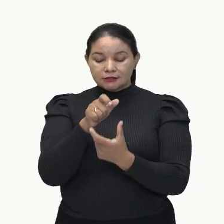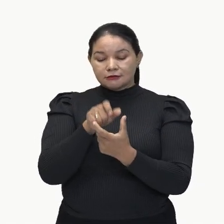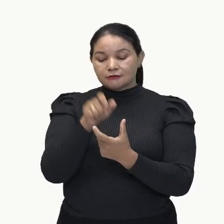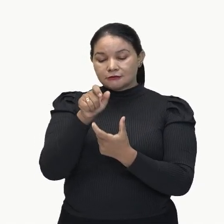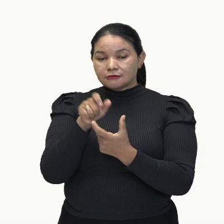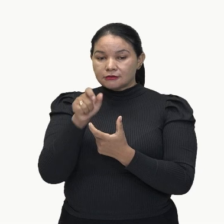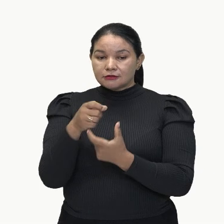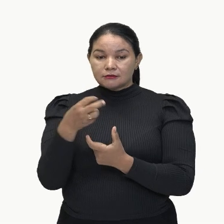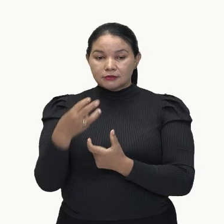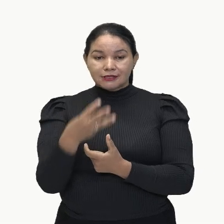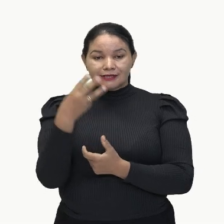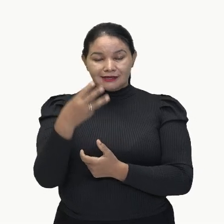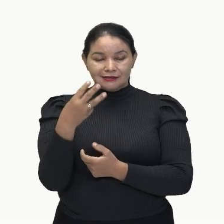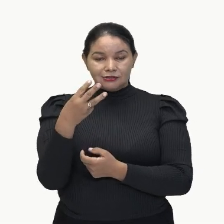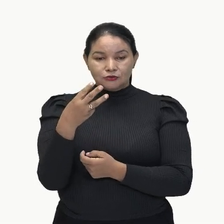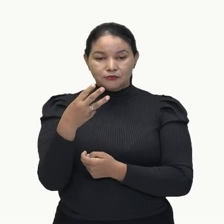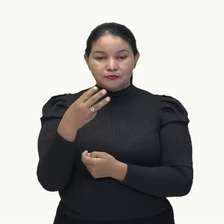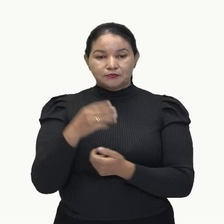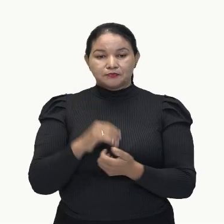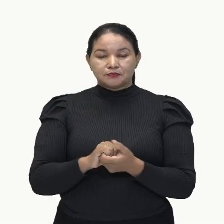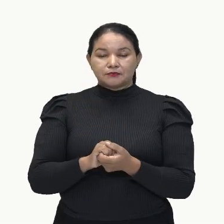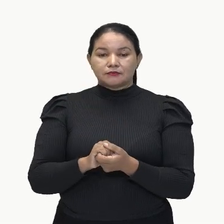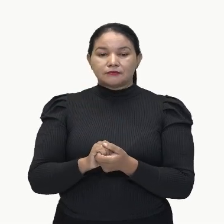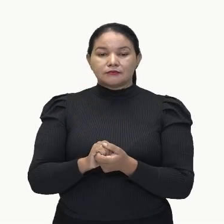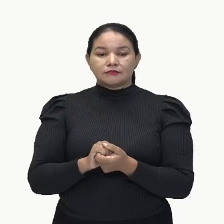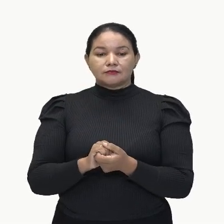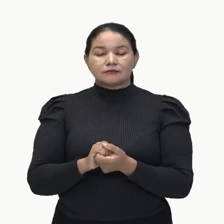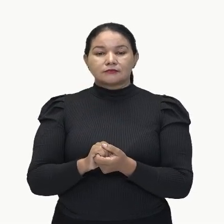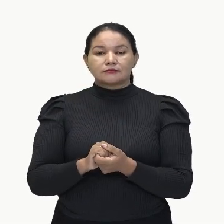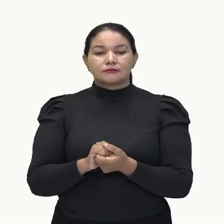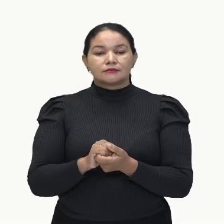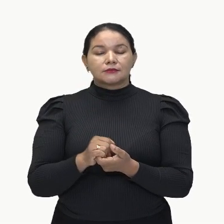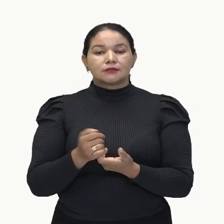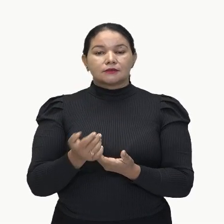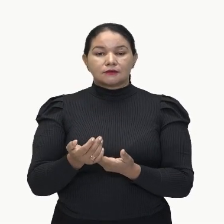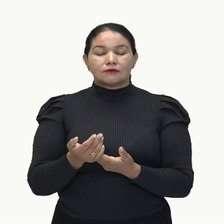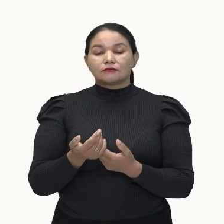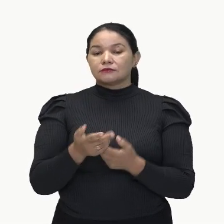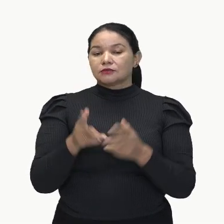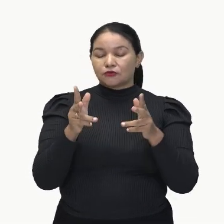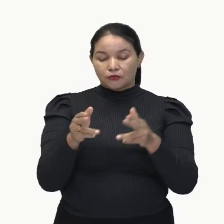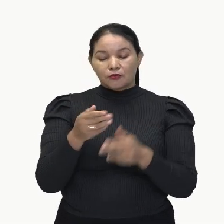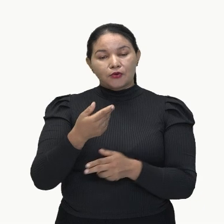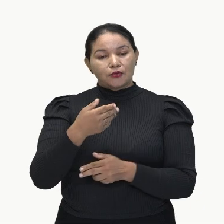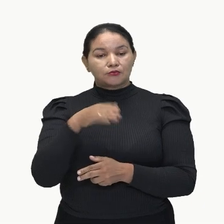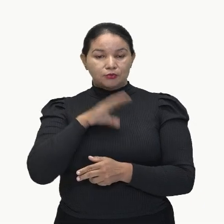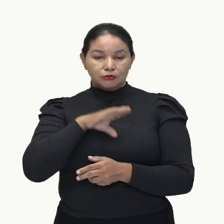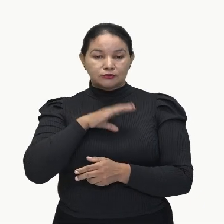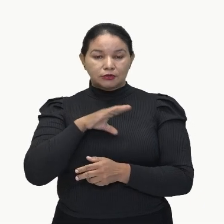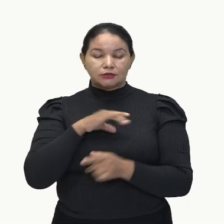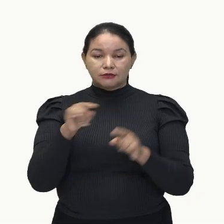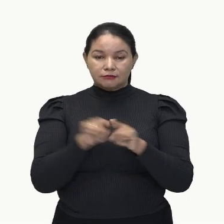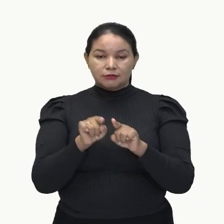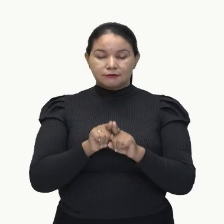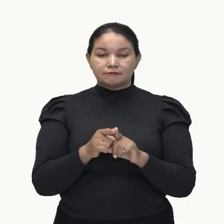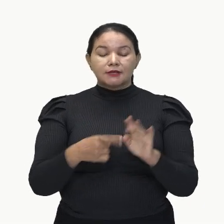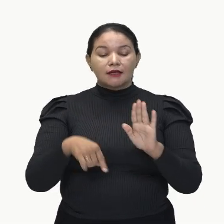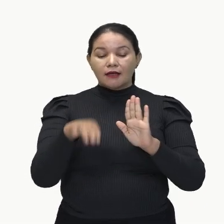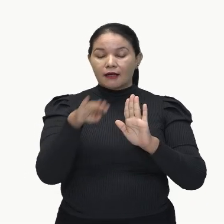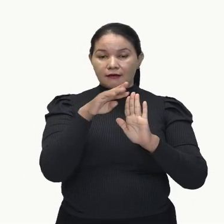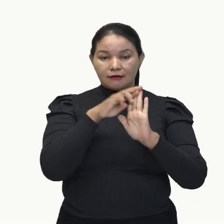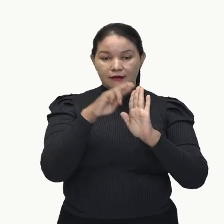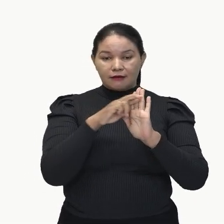ser uma palavra no português tem que ter no mínimo TR sílabas reg para